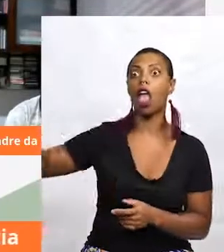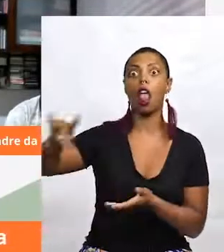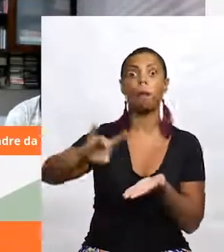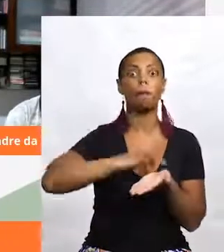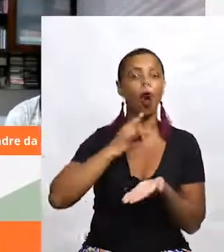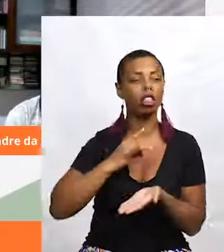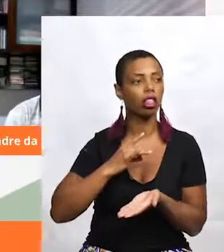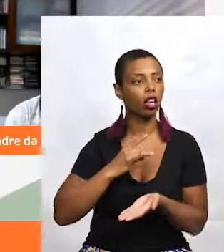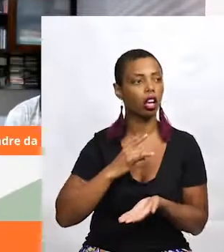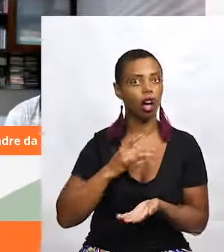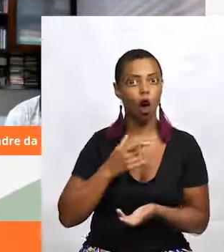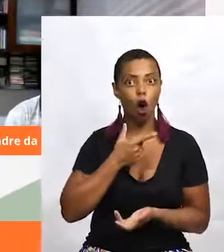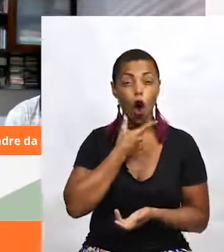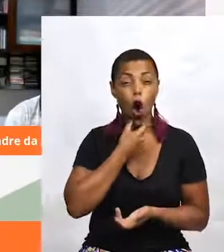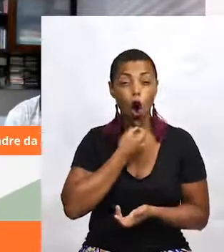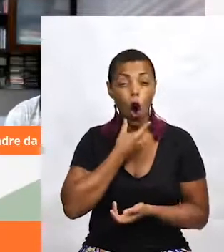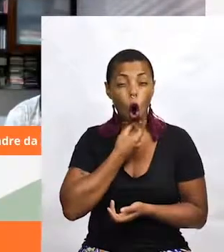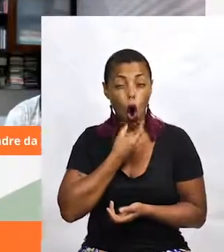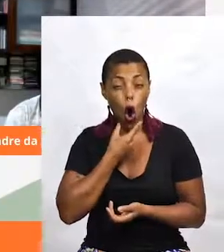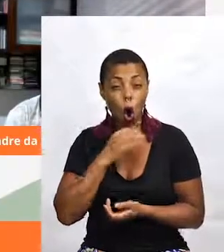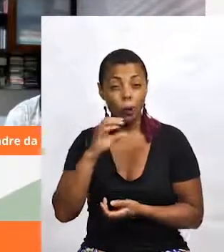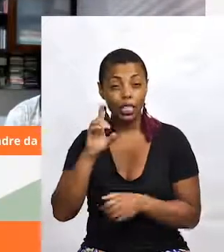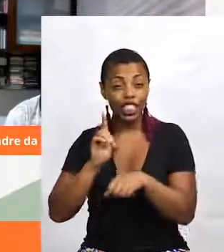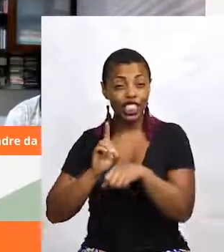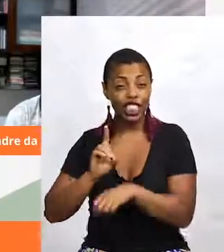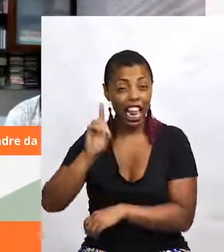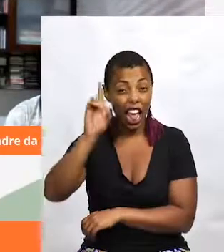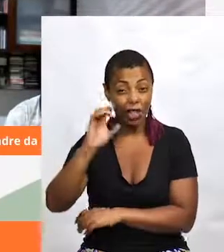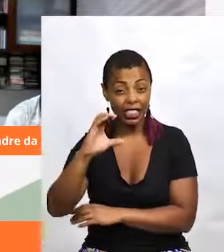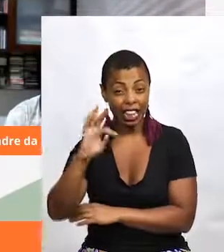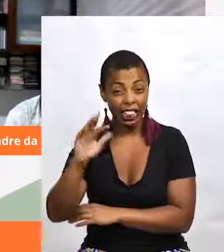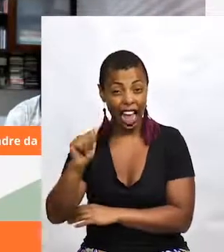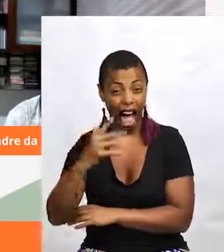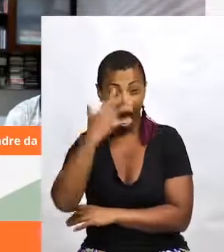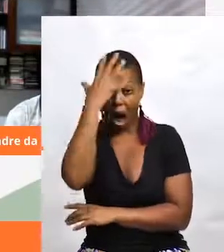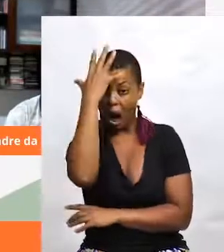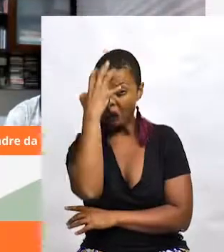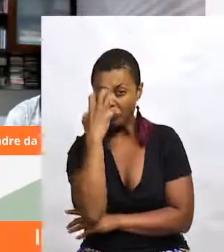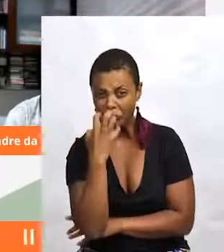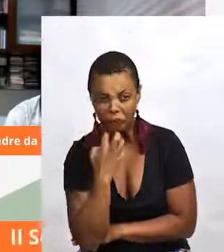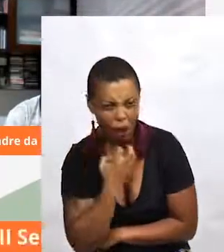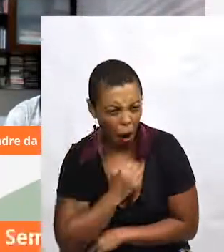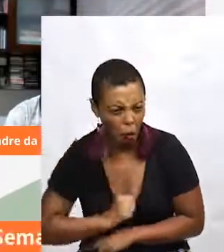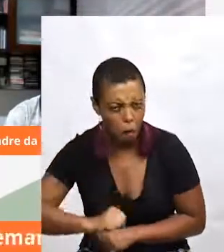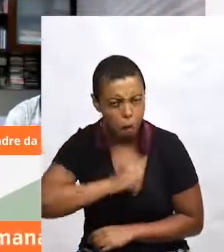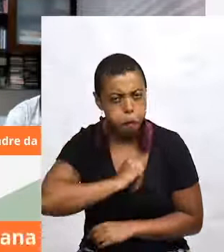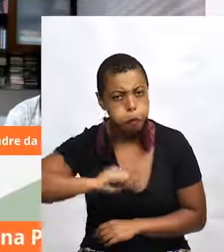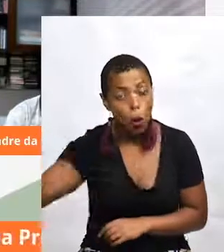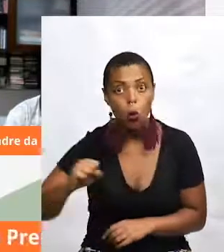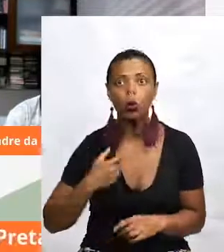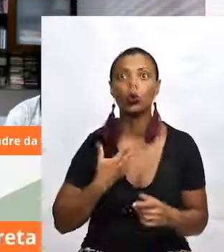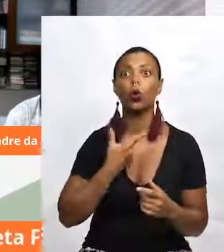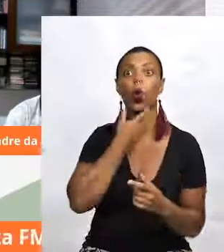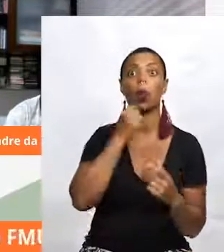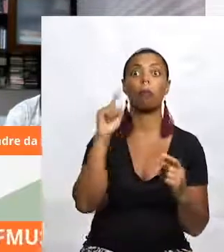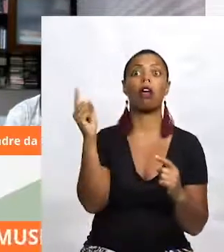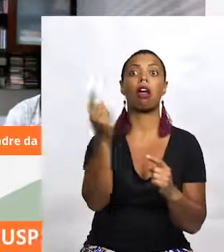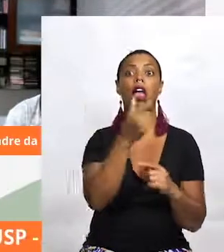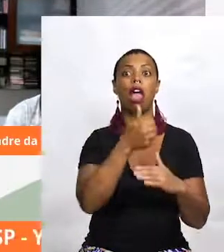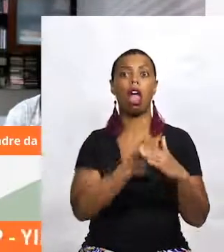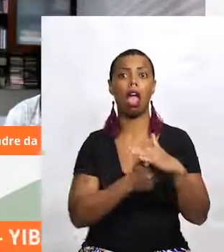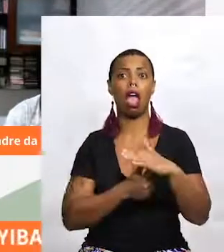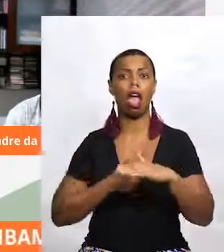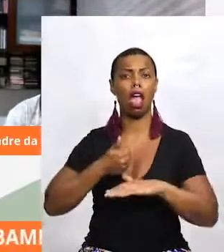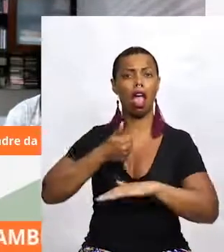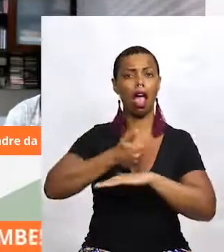ficou prostituto da vida. O pró-reitor da graduação me chamou lá e eu tinha que me retratar perante os alunos. Eu